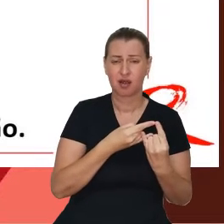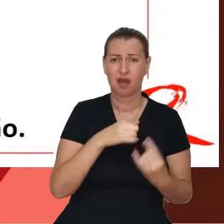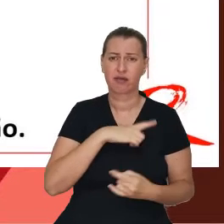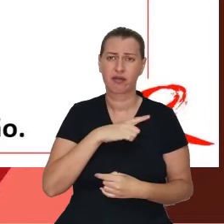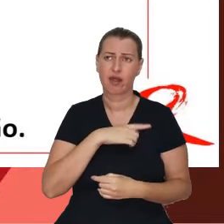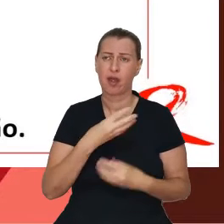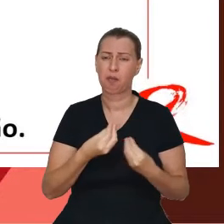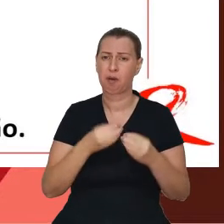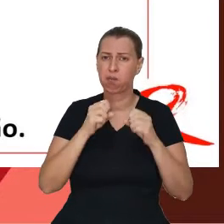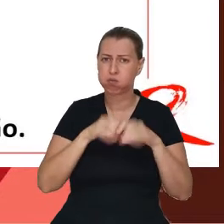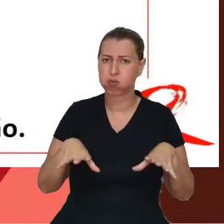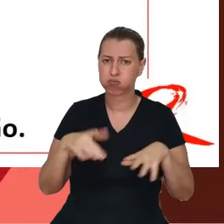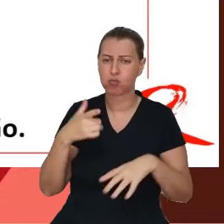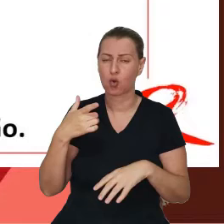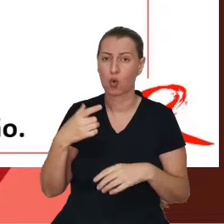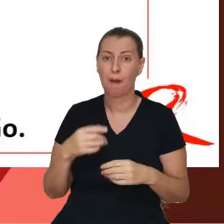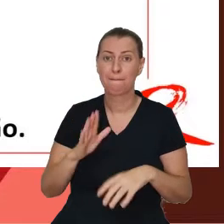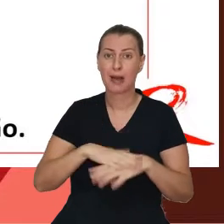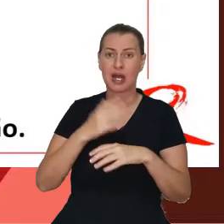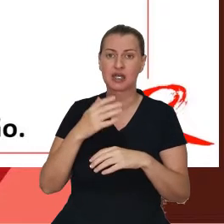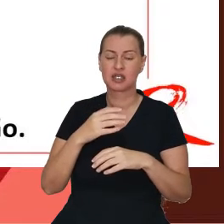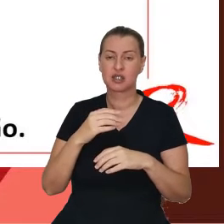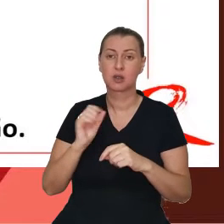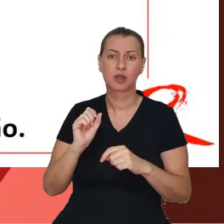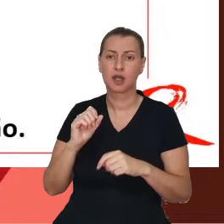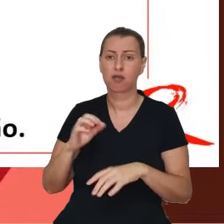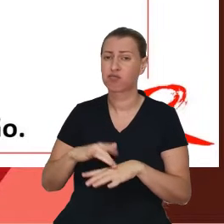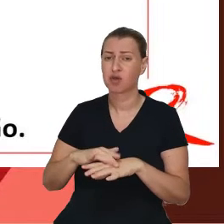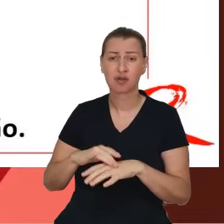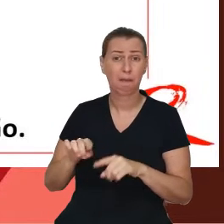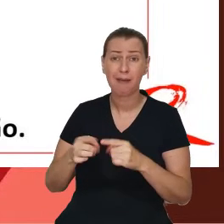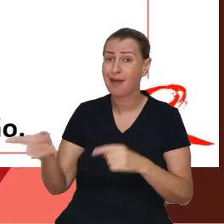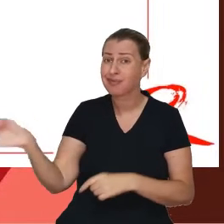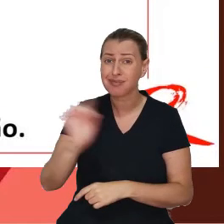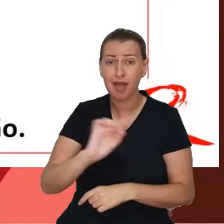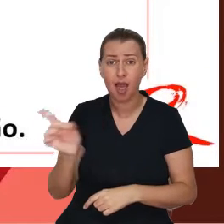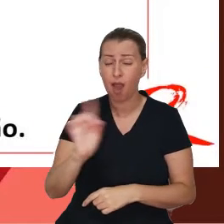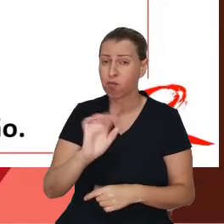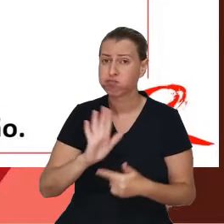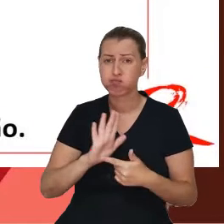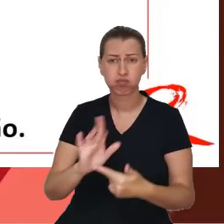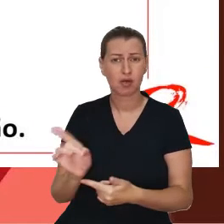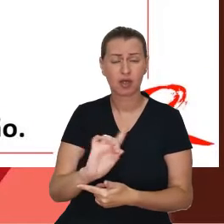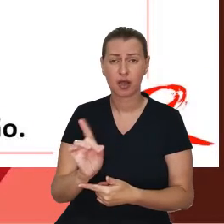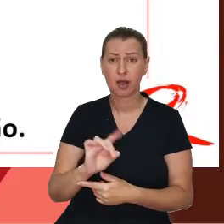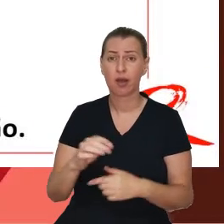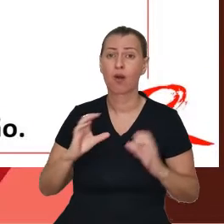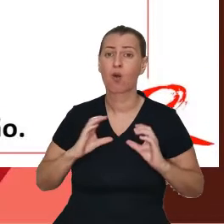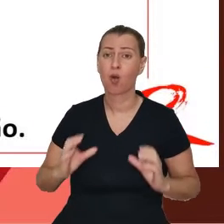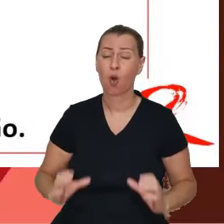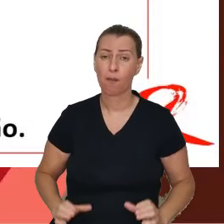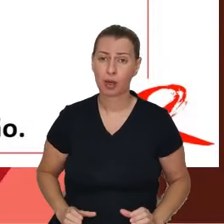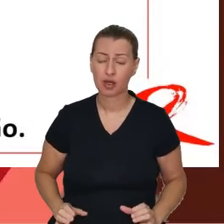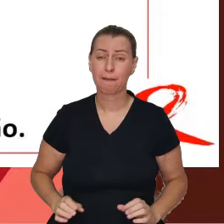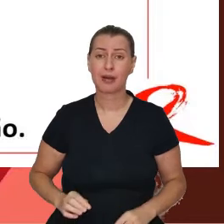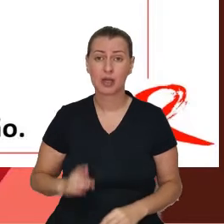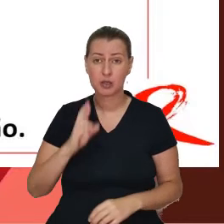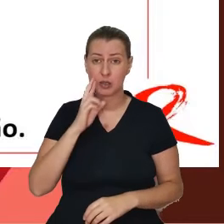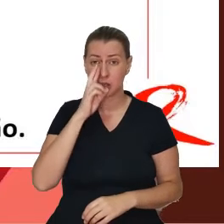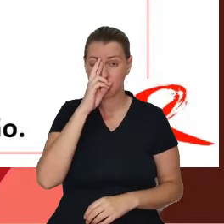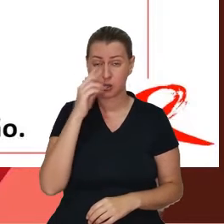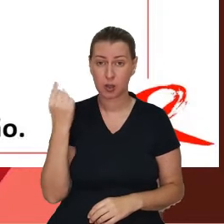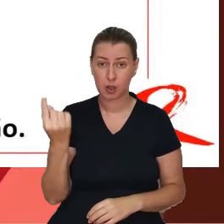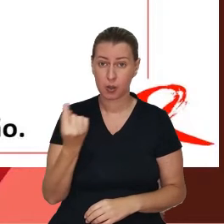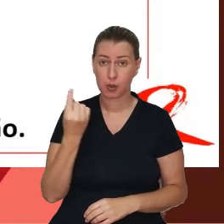haveria um boom de outras ISTs, e o que mostrou é que não, que o comportamento de risco ele é um fator isolado, ele não